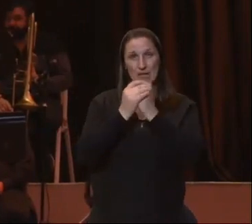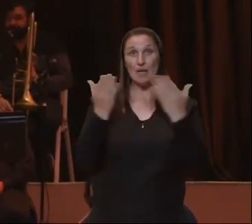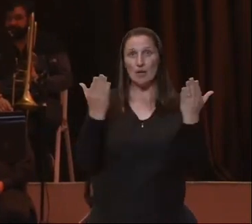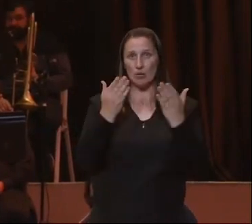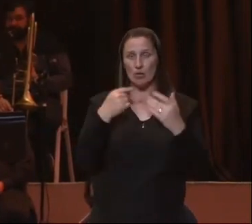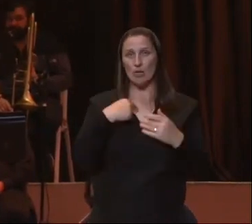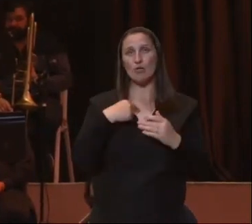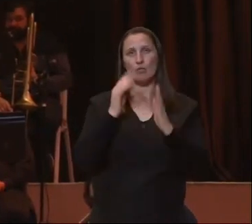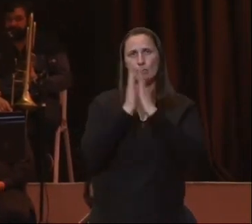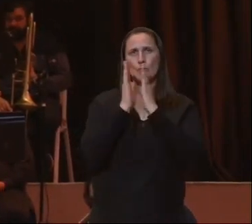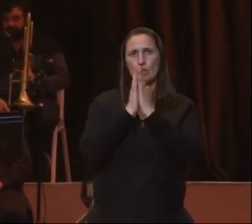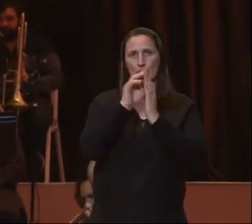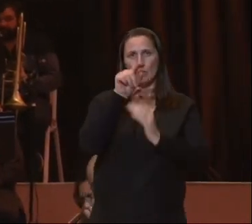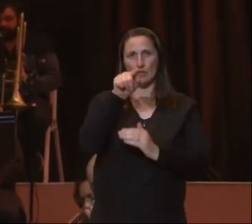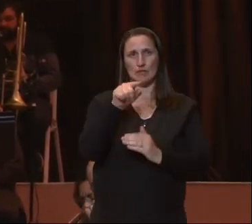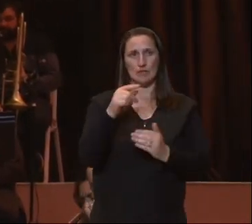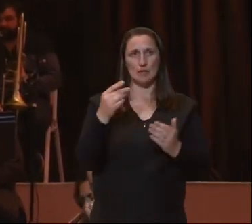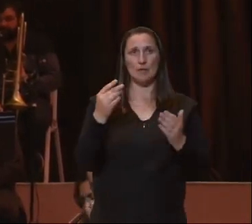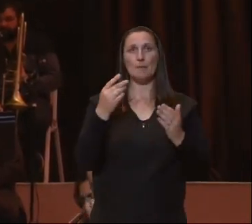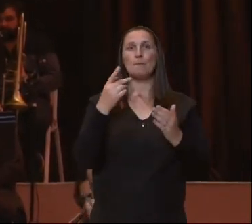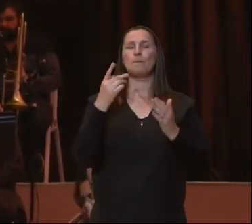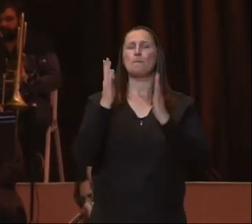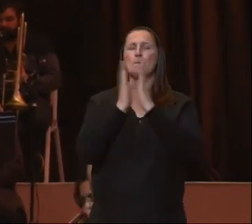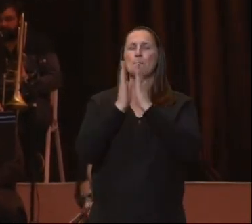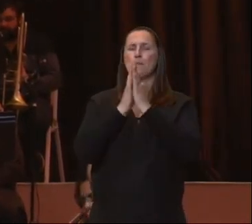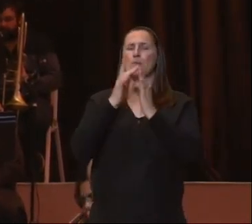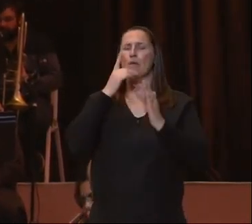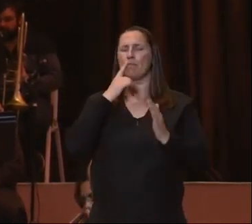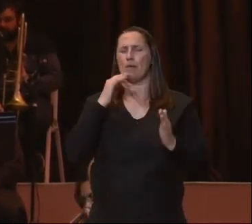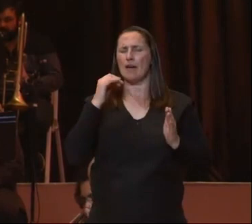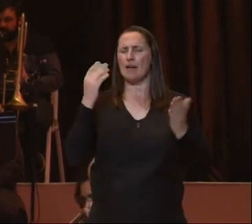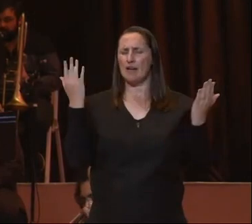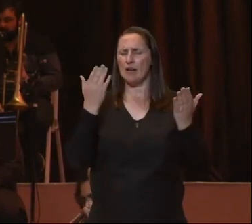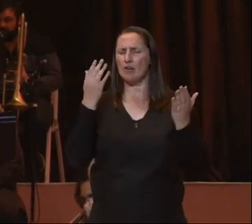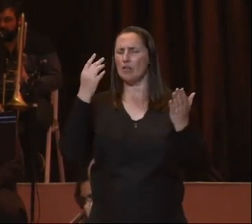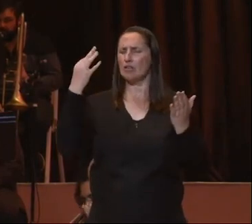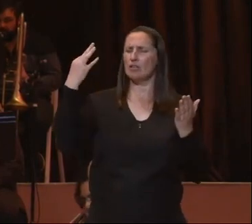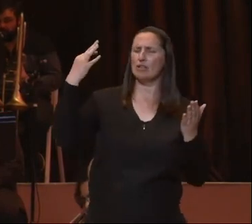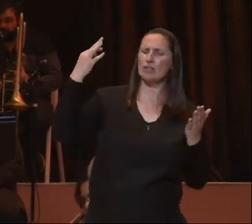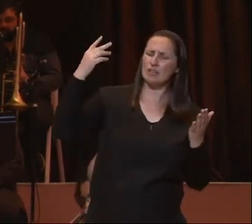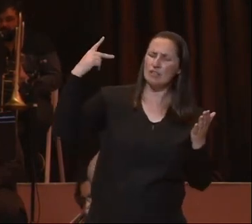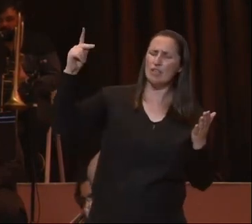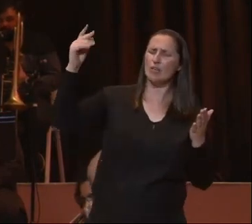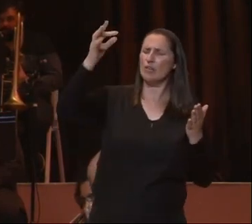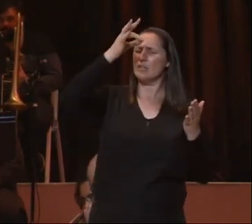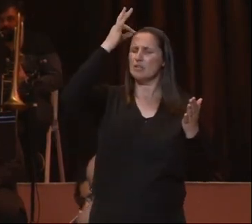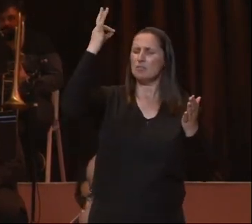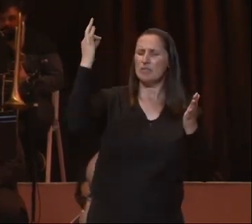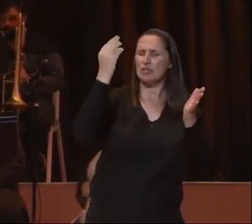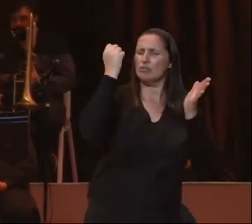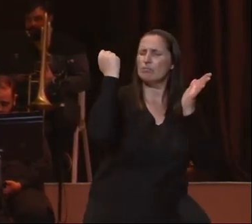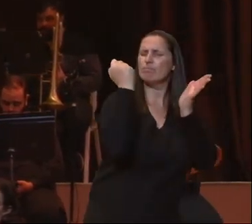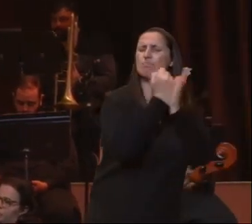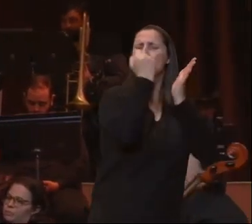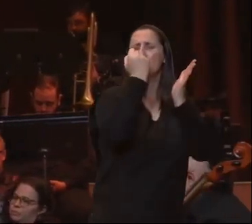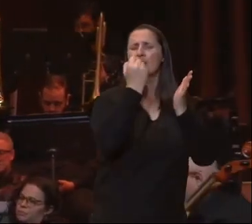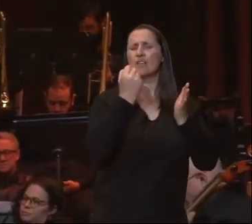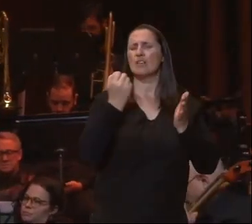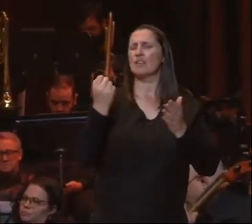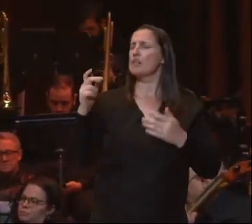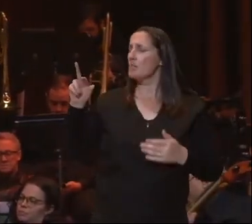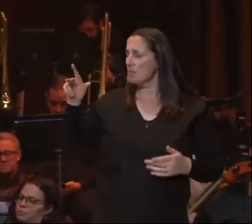por você. Pai, sela agora com o teu Espírito essa aliança de fé. Que os meus irmãos possam receber